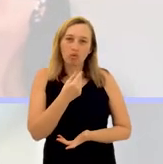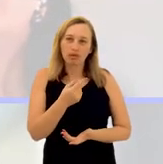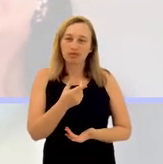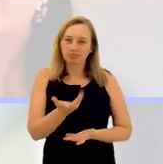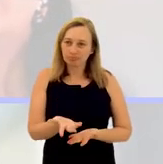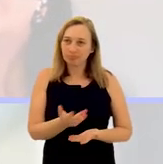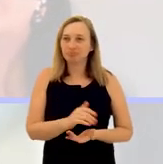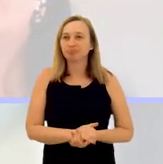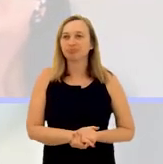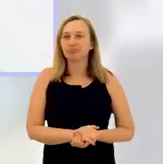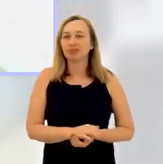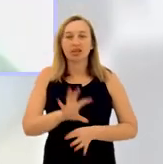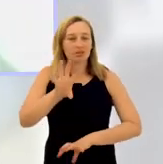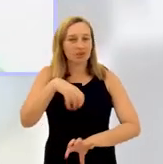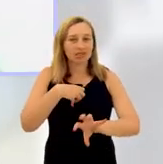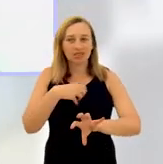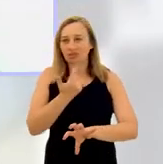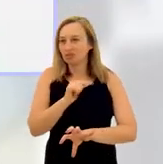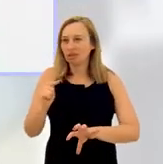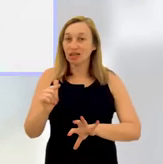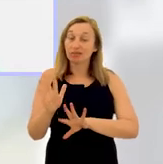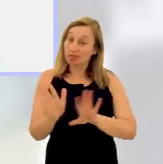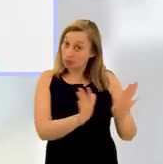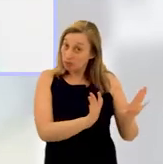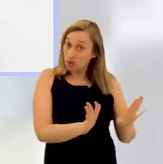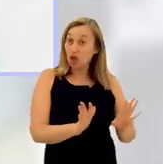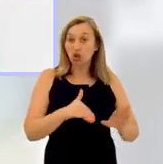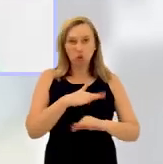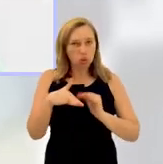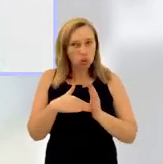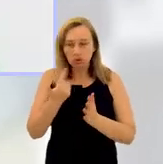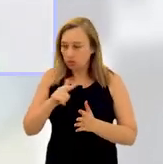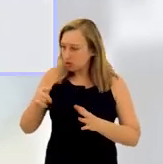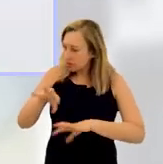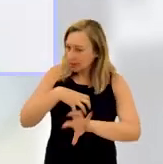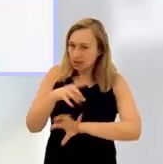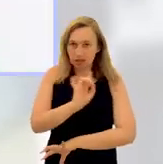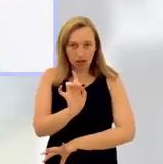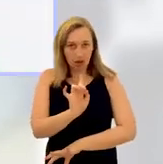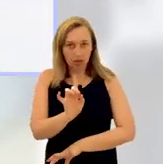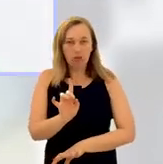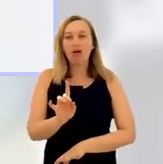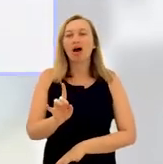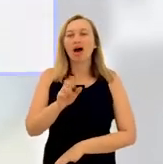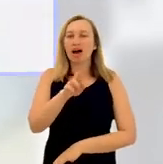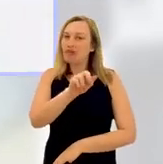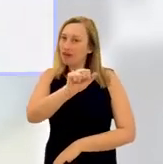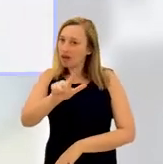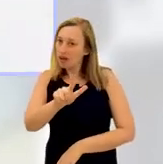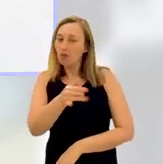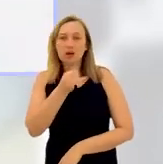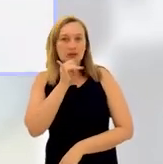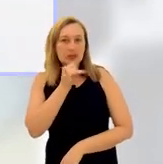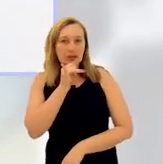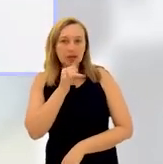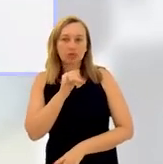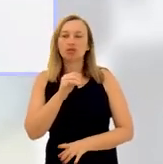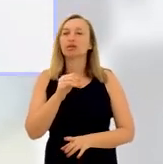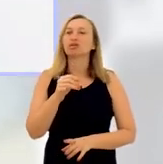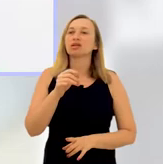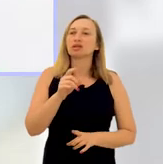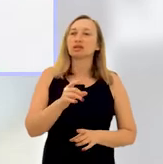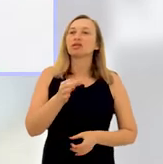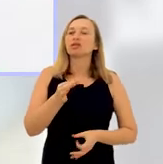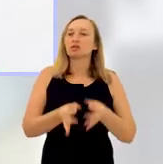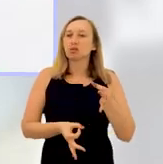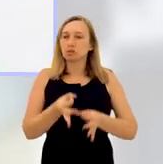por um homem, e sem empatia. Não que todos não tenham empatia, o Rafael está aí, é um exemplo. O